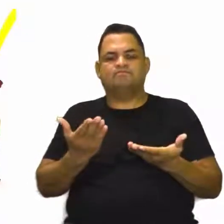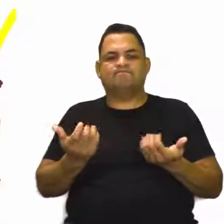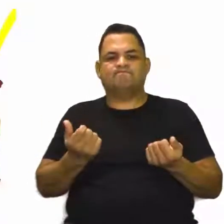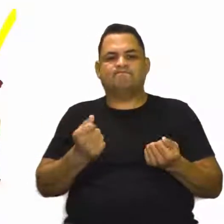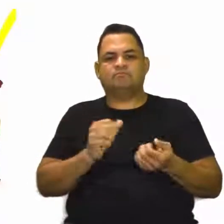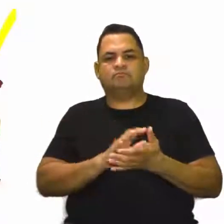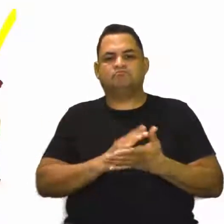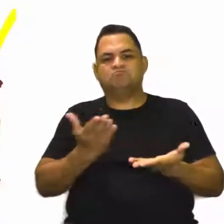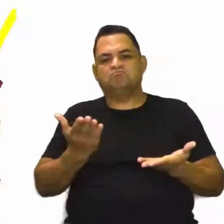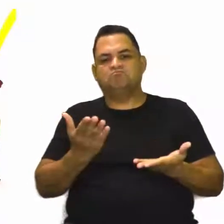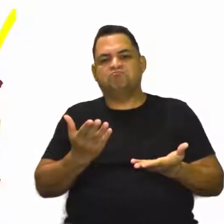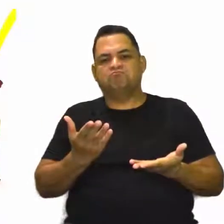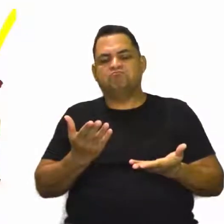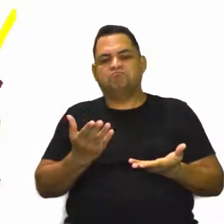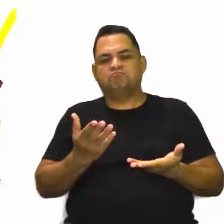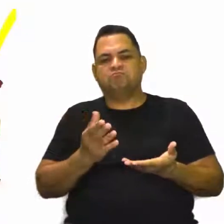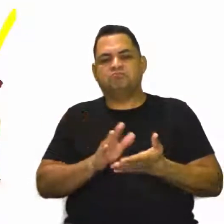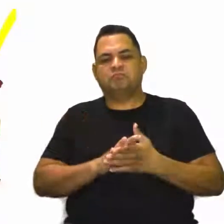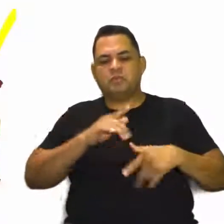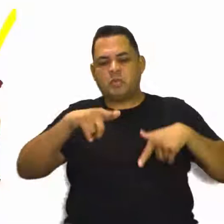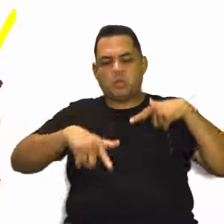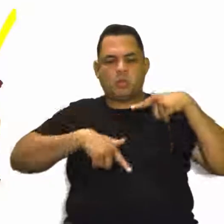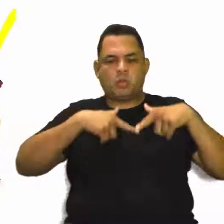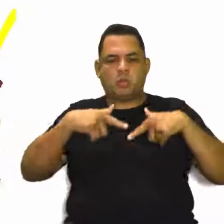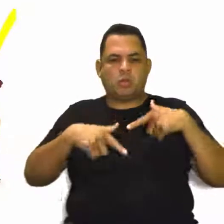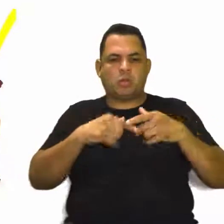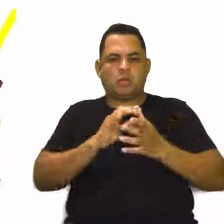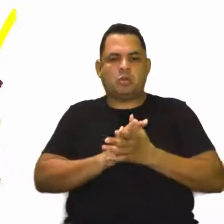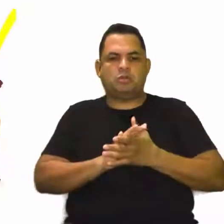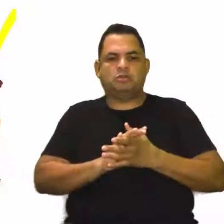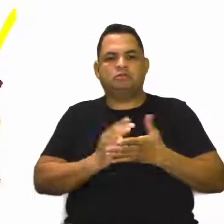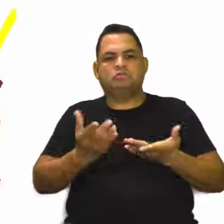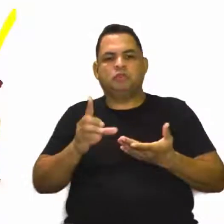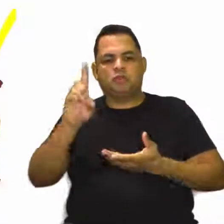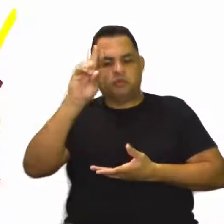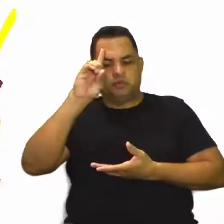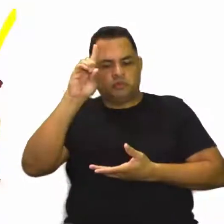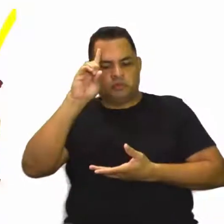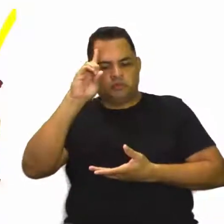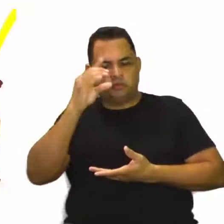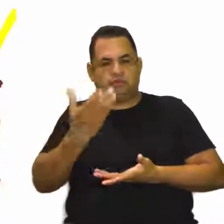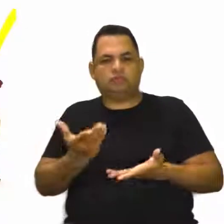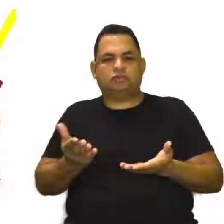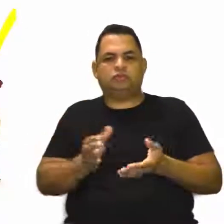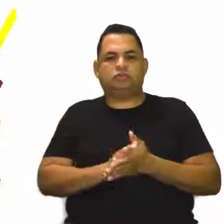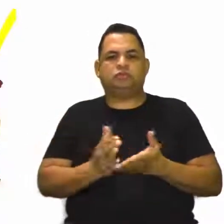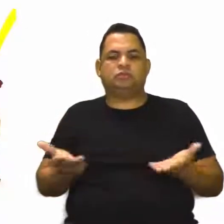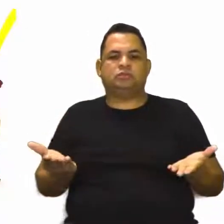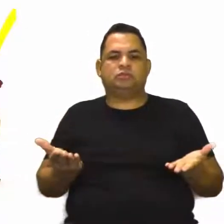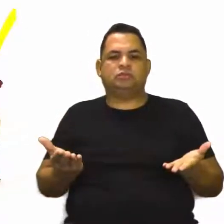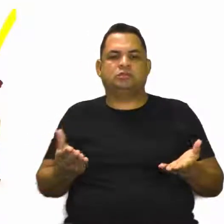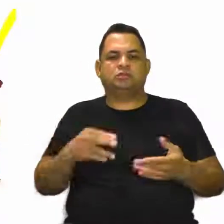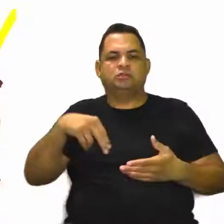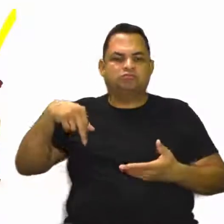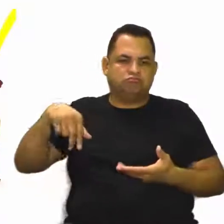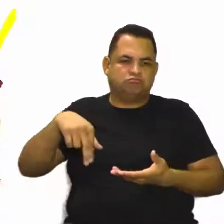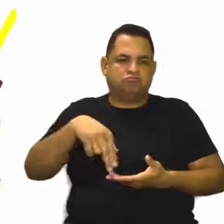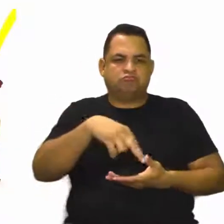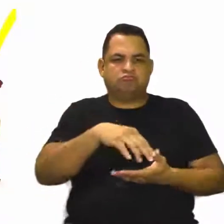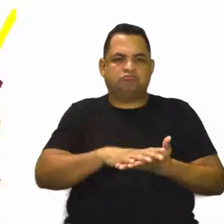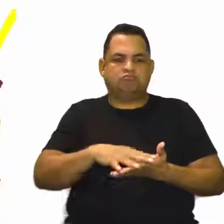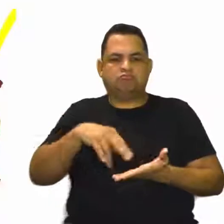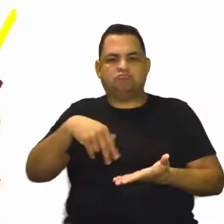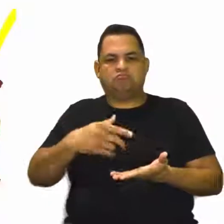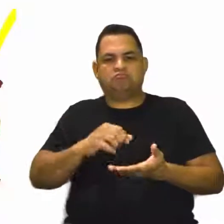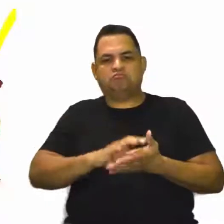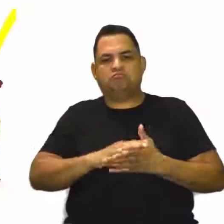né, seja aí no trabalho, nas atividades da vida diária, ele pode acontecer aí andando, a pé